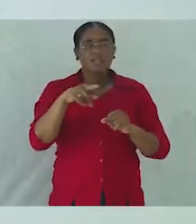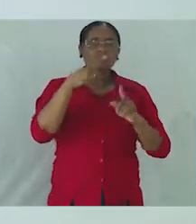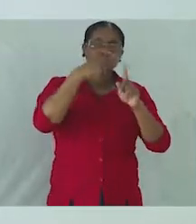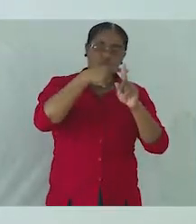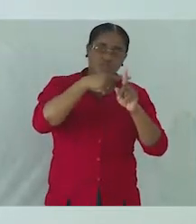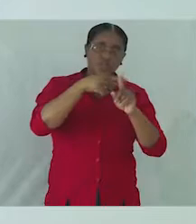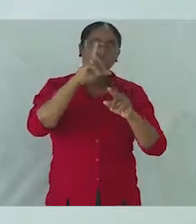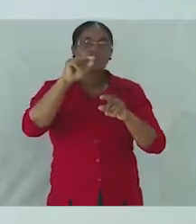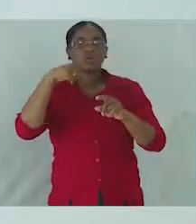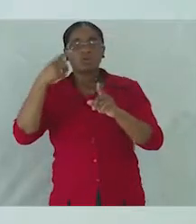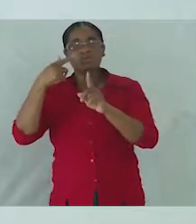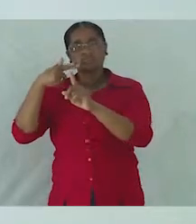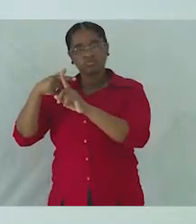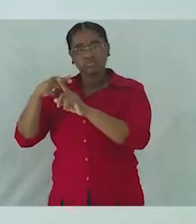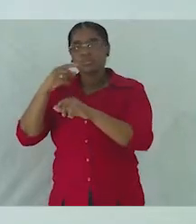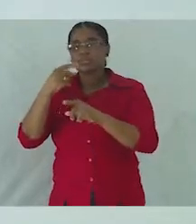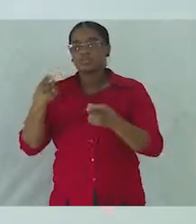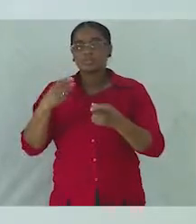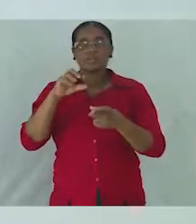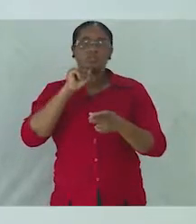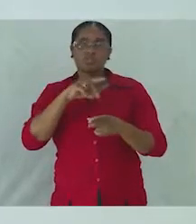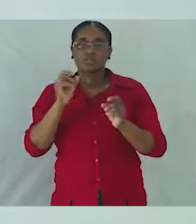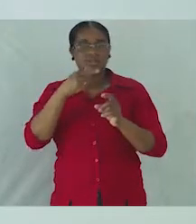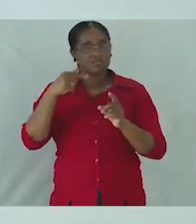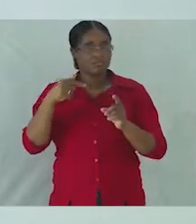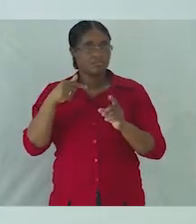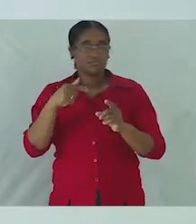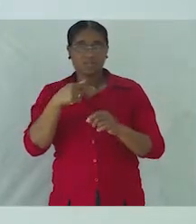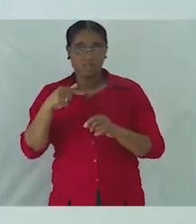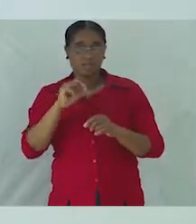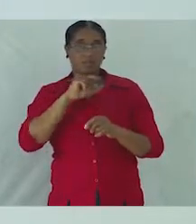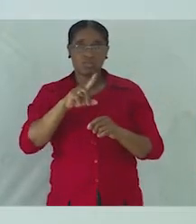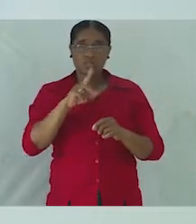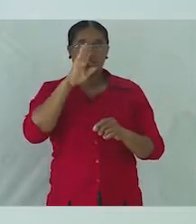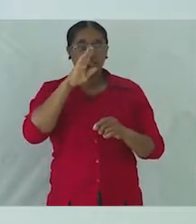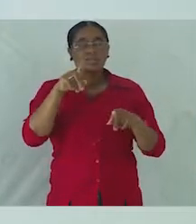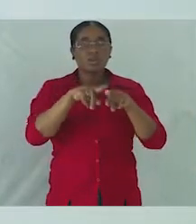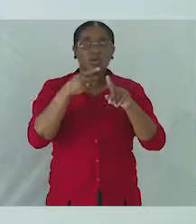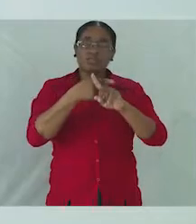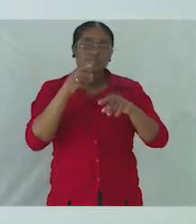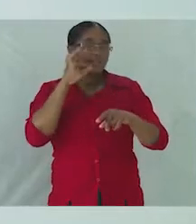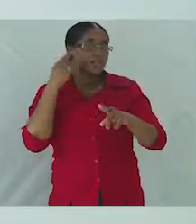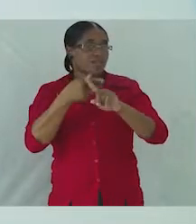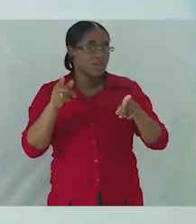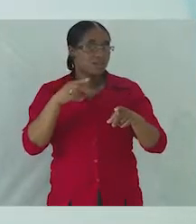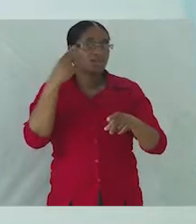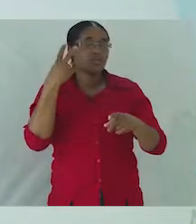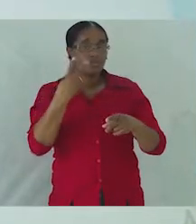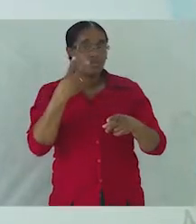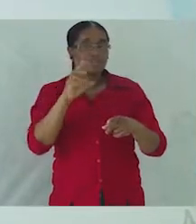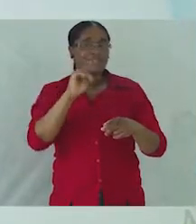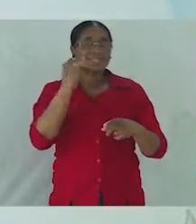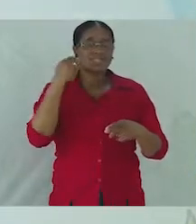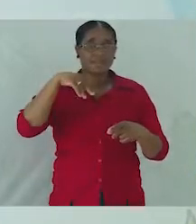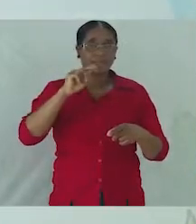negativos, impossível. Se tiverem sinais diferentes, duas soluções simétricas. E, finalmente, ax² mais